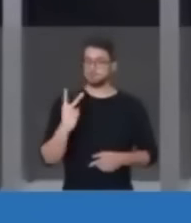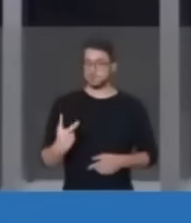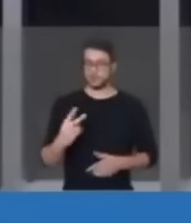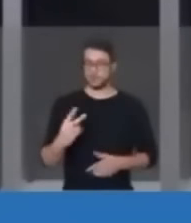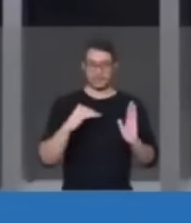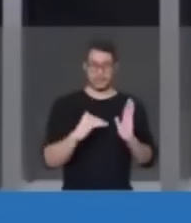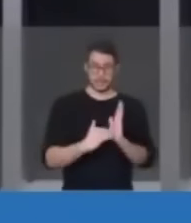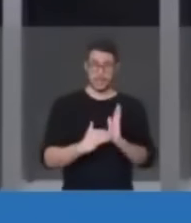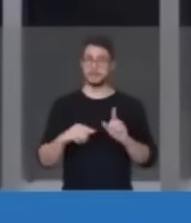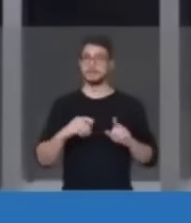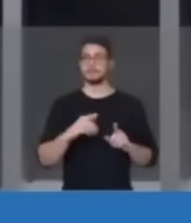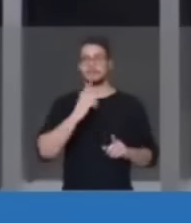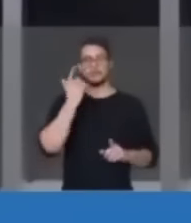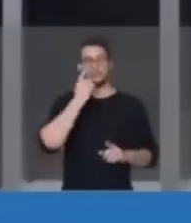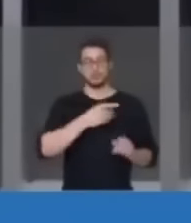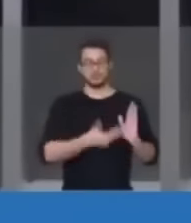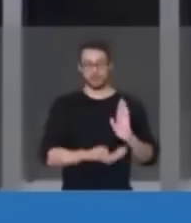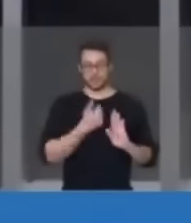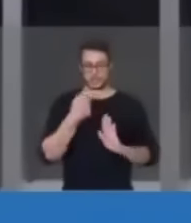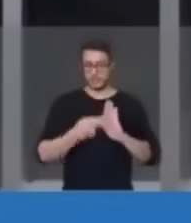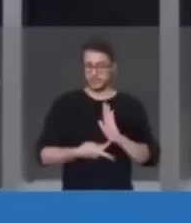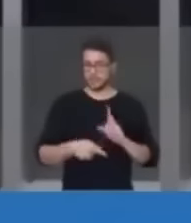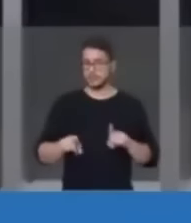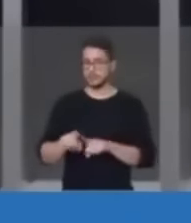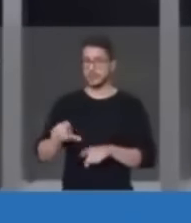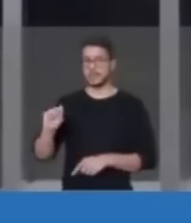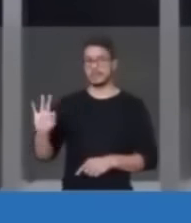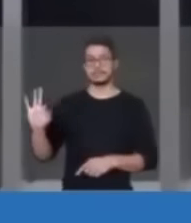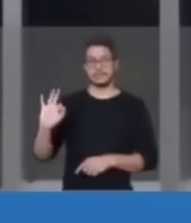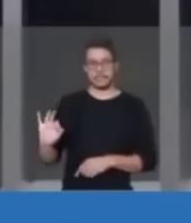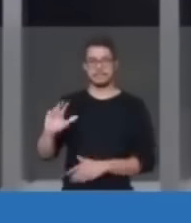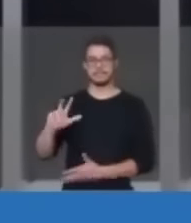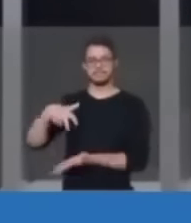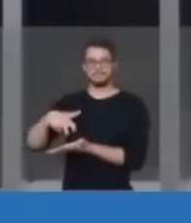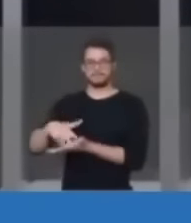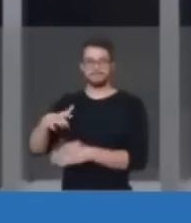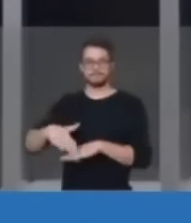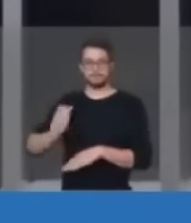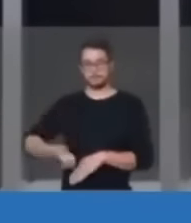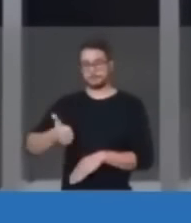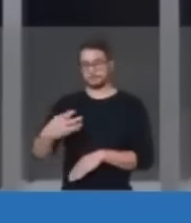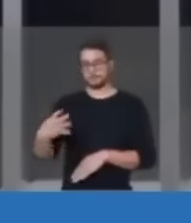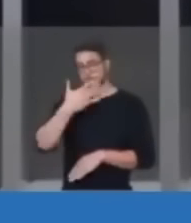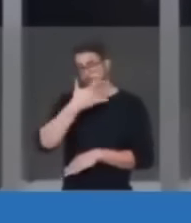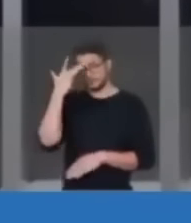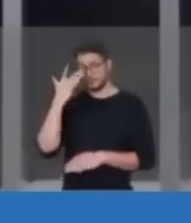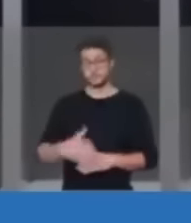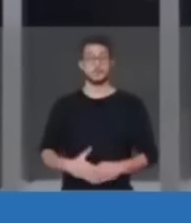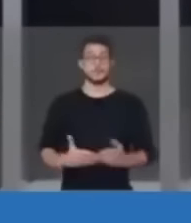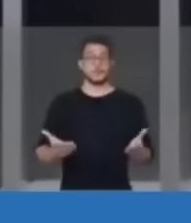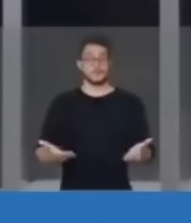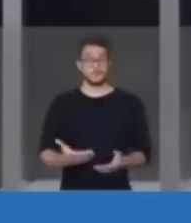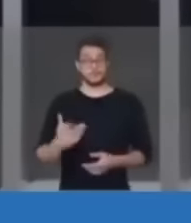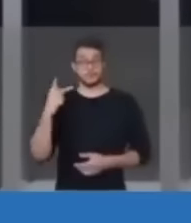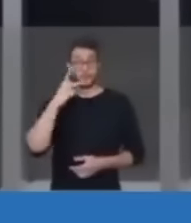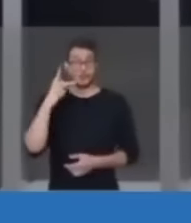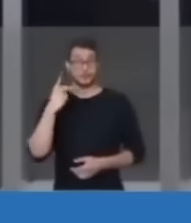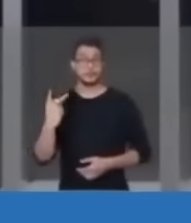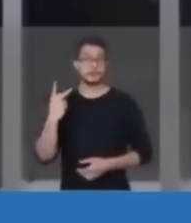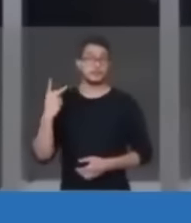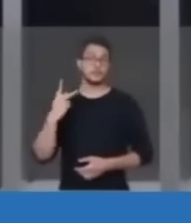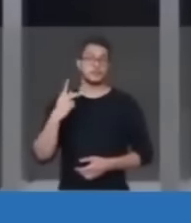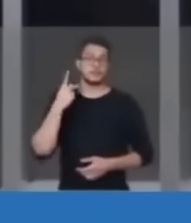vigilantes em relação à democracia A Procuradoria Geral da República vai fazer a denúncia de bolsonaro como ela